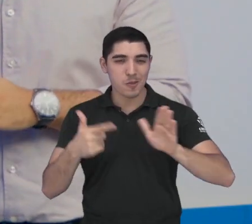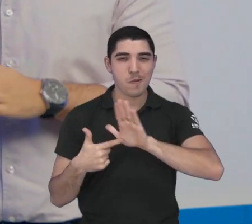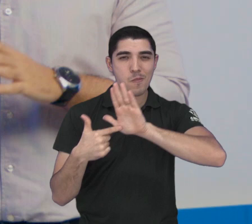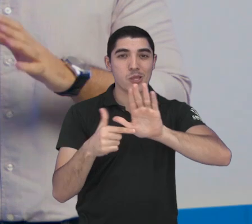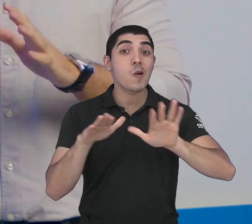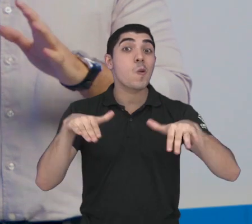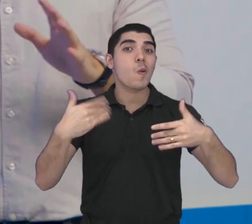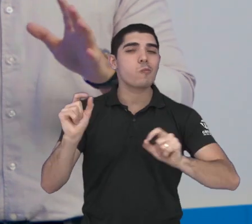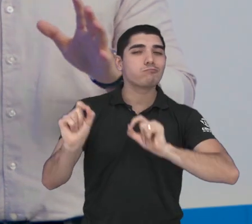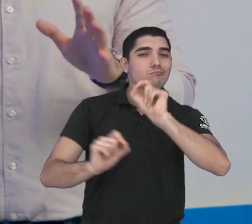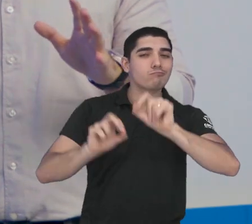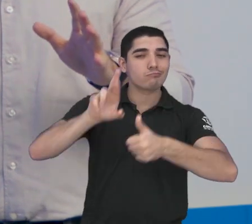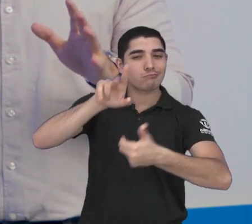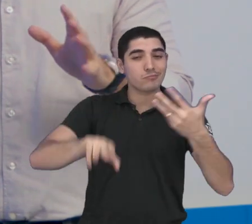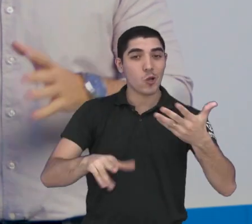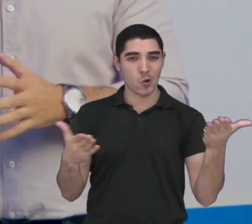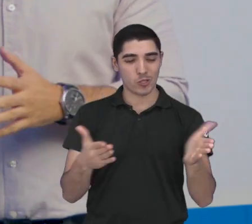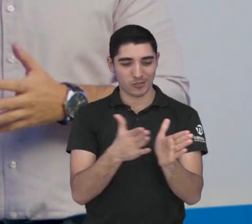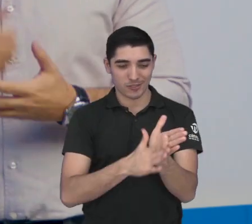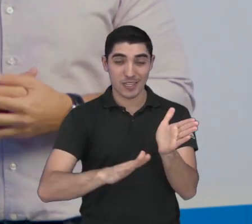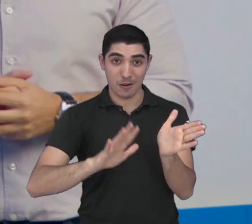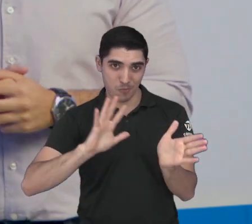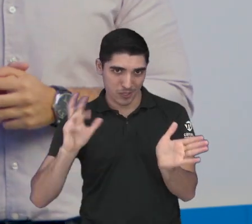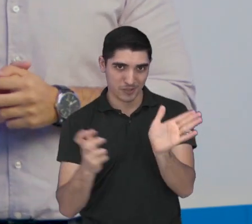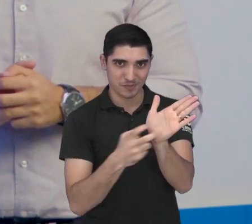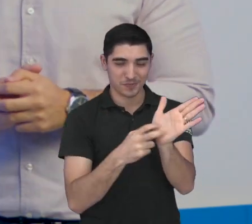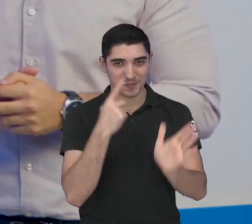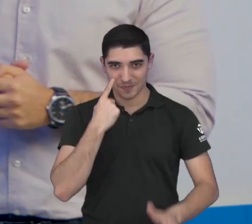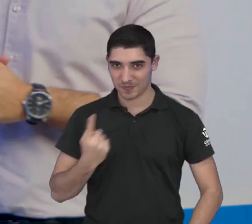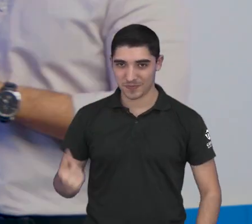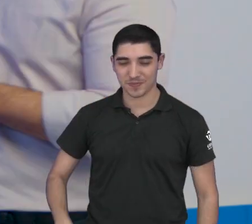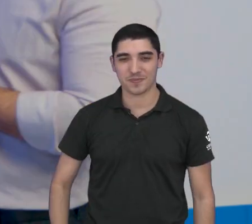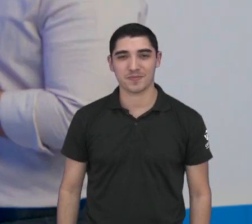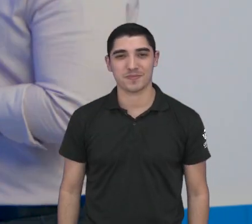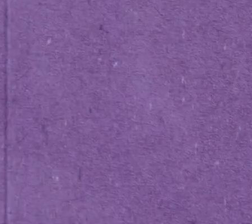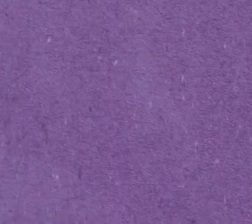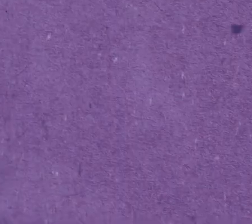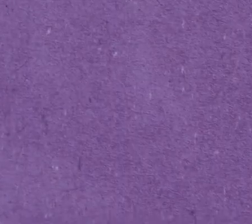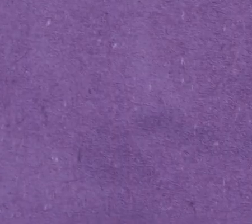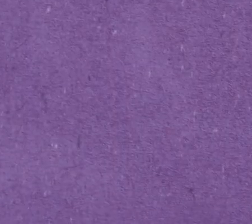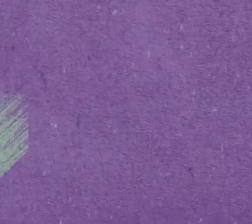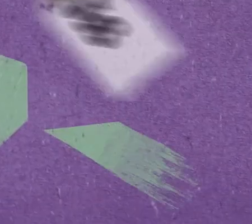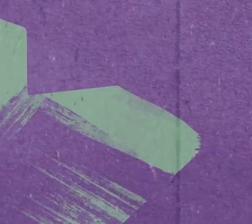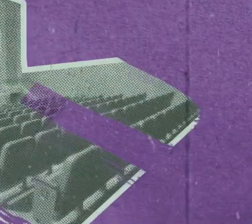cidade, a gente separou as principais atrações na nossa agenda cultural. Dá só uma olhada.